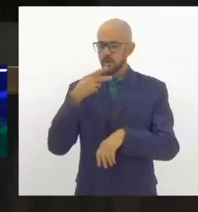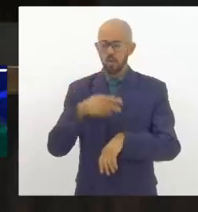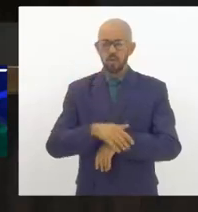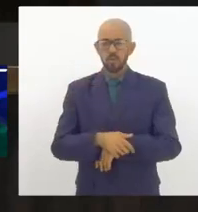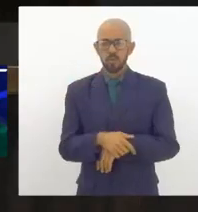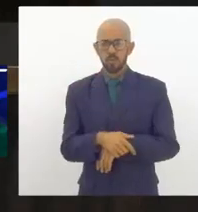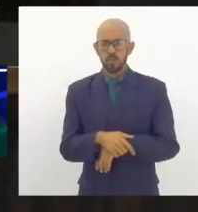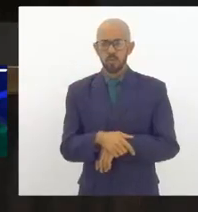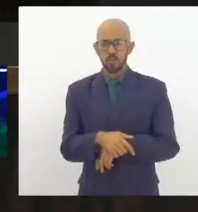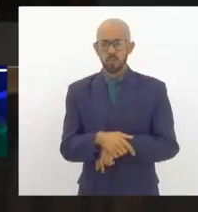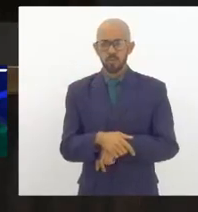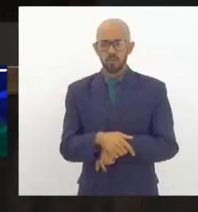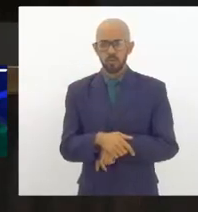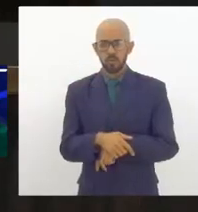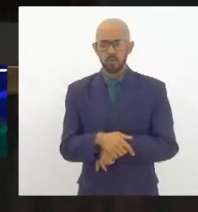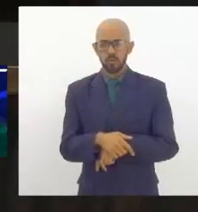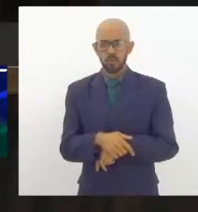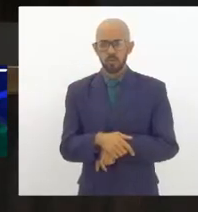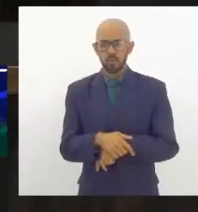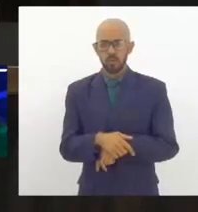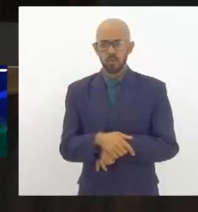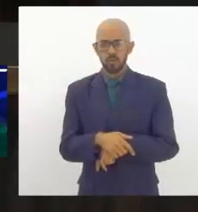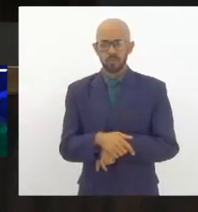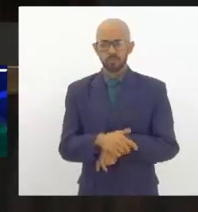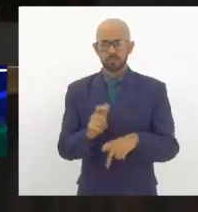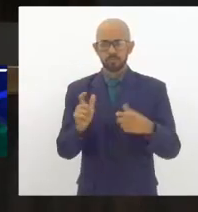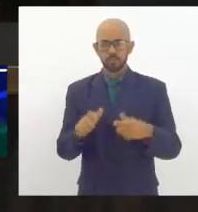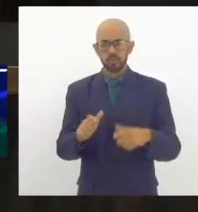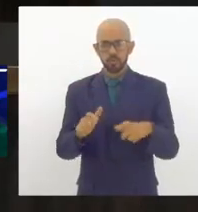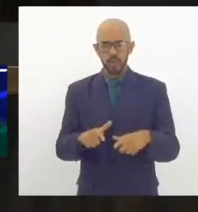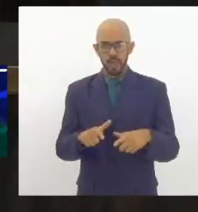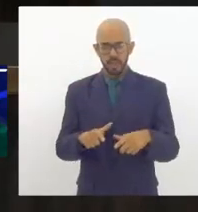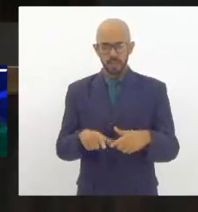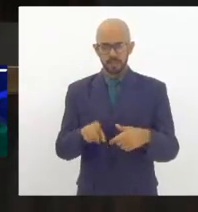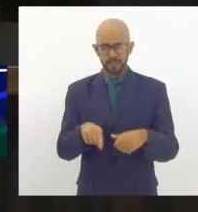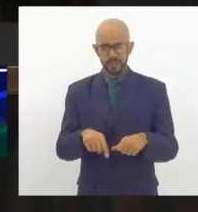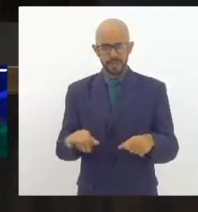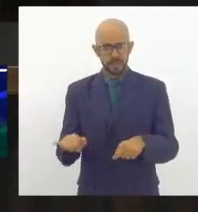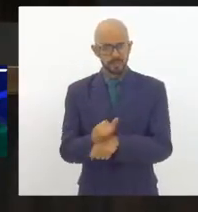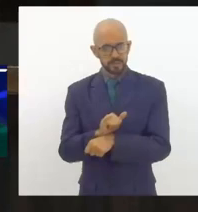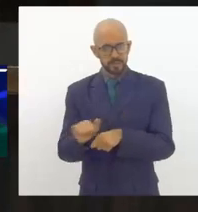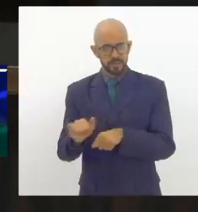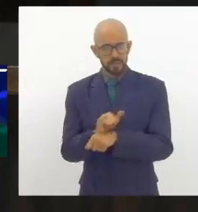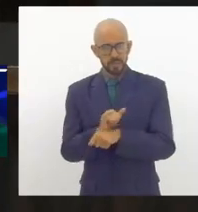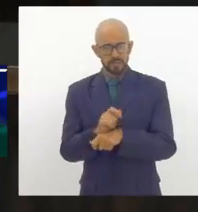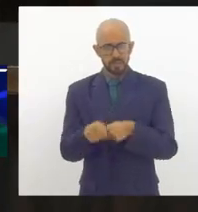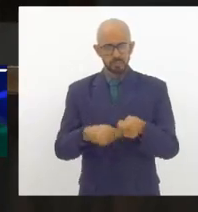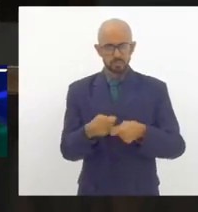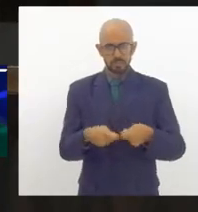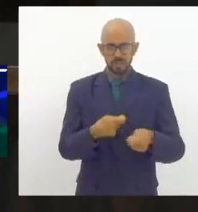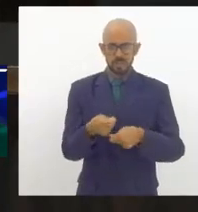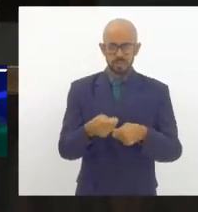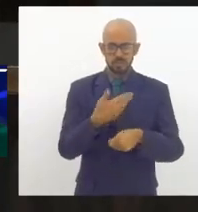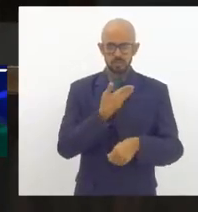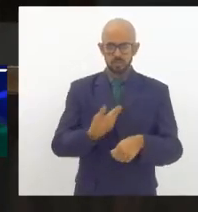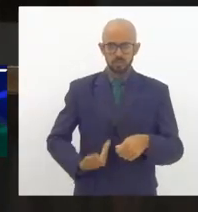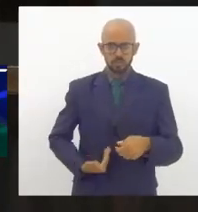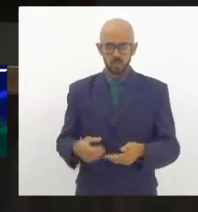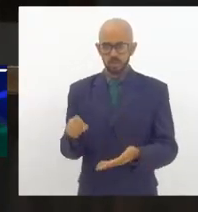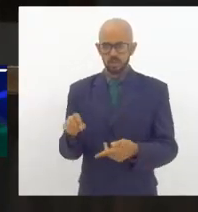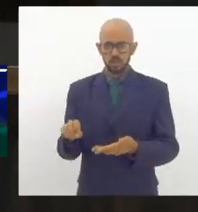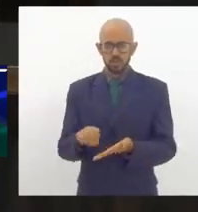de um dos Campos que fogo de uma das dos braços da administração pública que fogão contratado